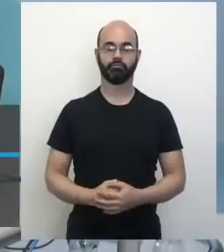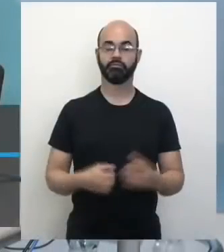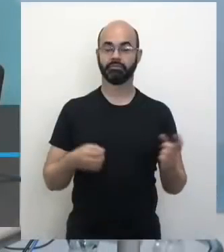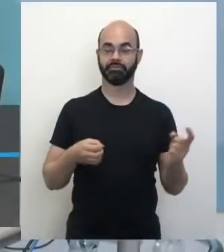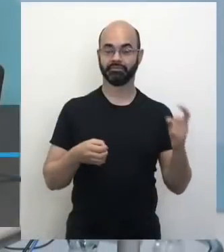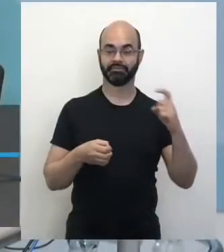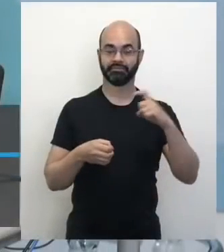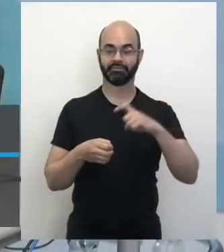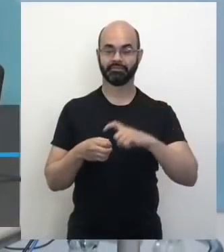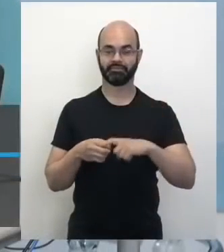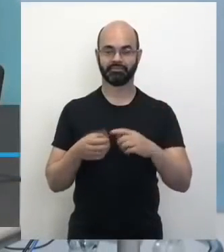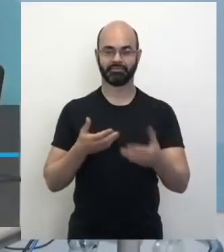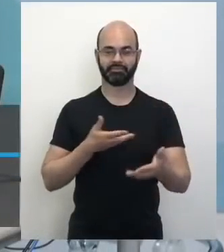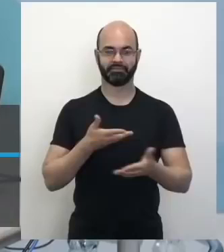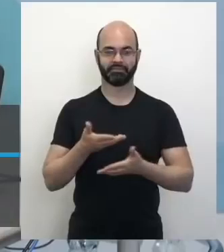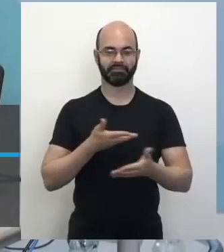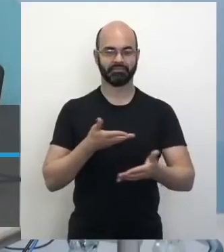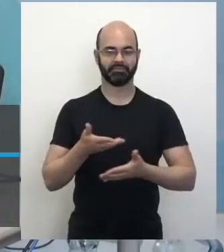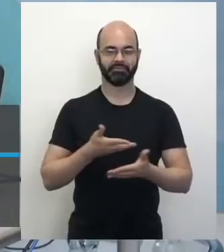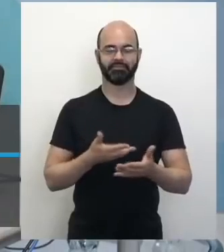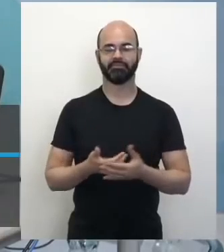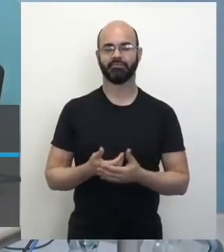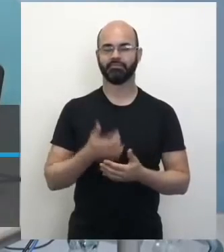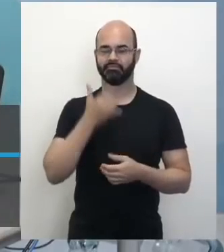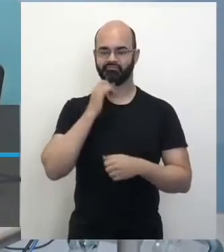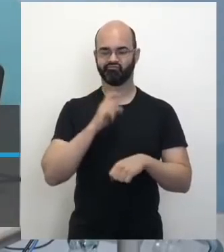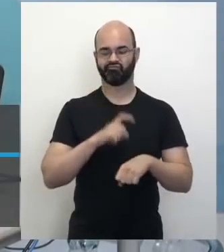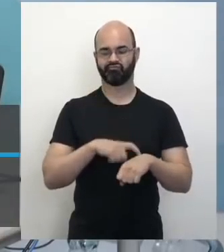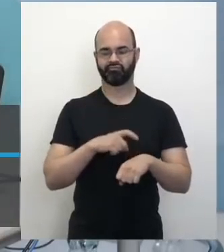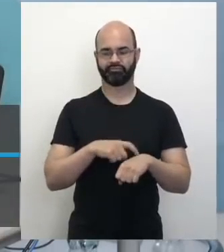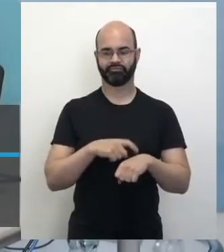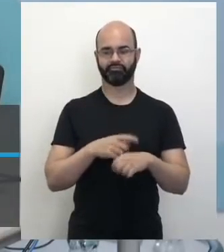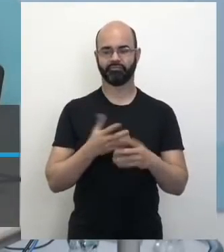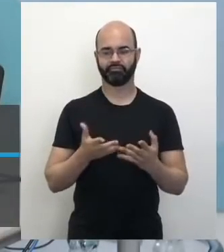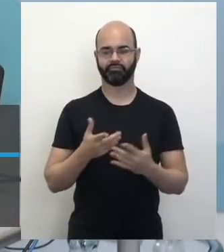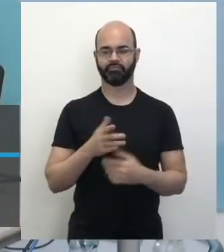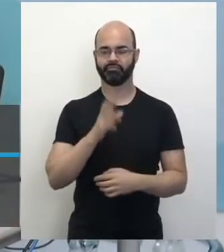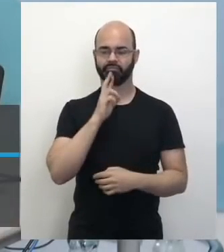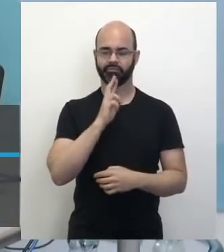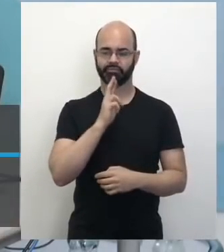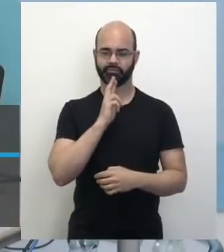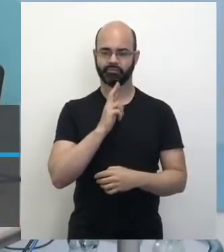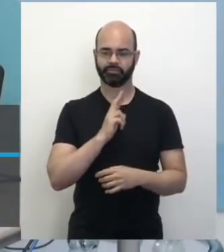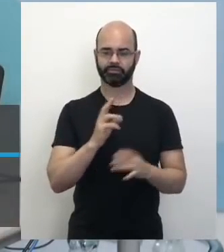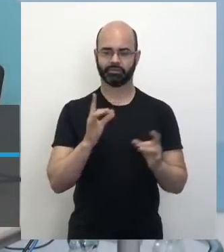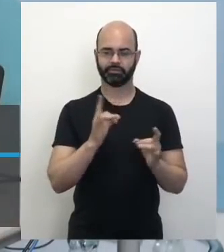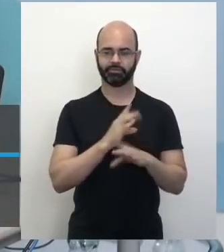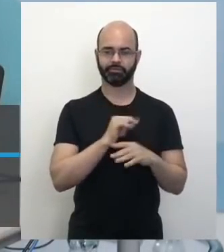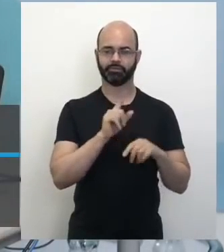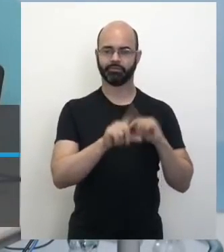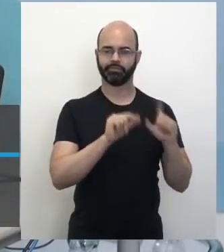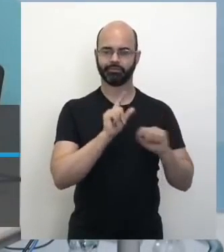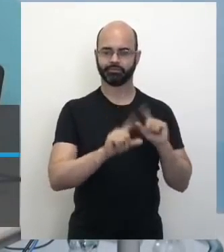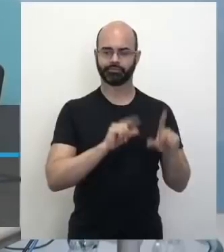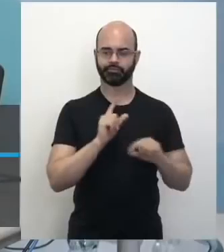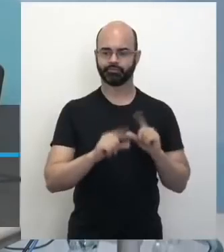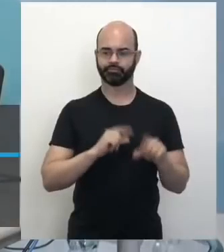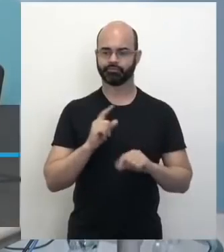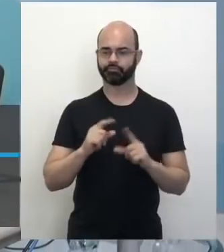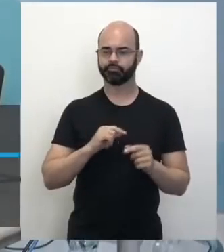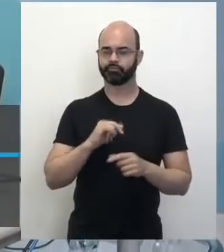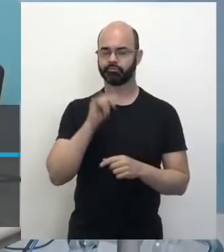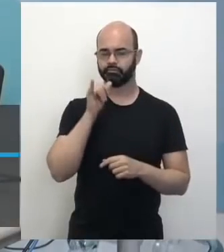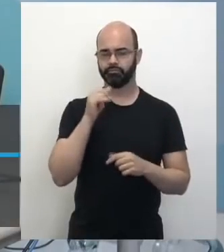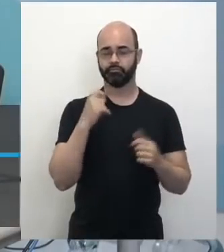Voltamos para a interação. Por uma questão de tempo, vamos pegar aqui algumas respostas interessantes que Muitas respostas